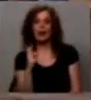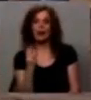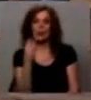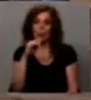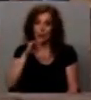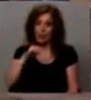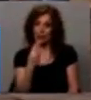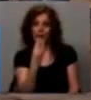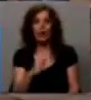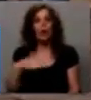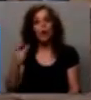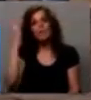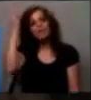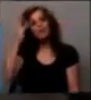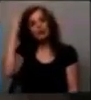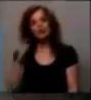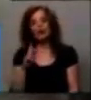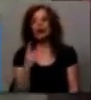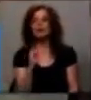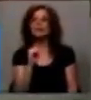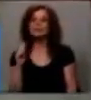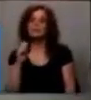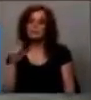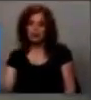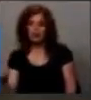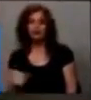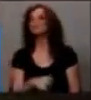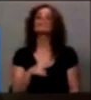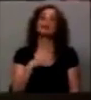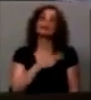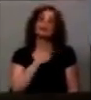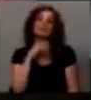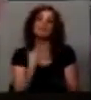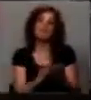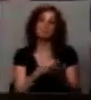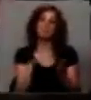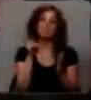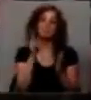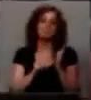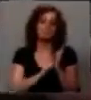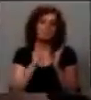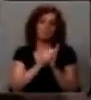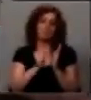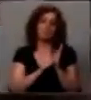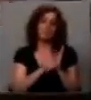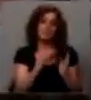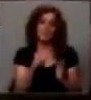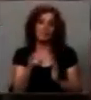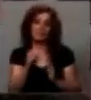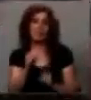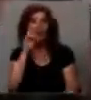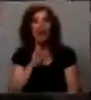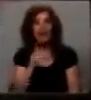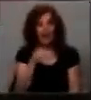e matemático Bertrand Russell, Nobel da Literatura em 1950. Marta também sonha em tirar um curso